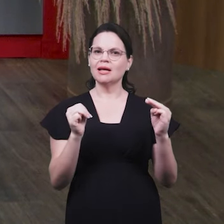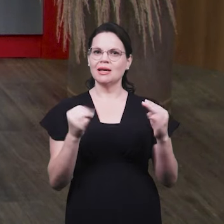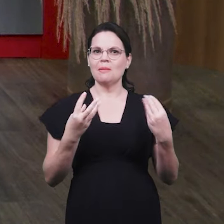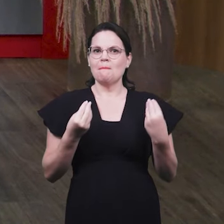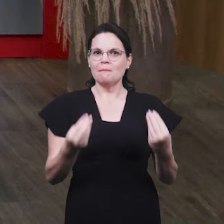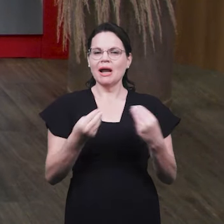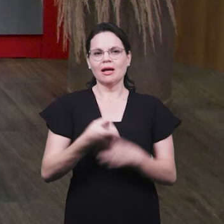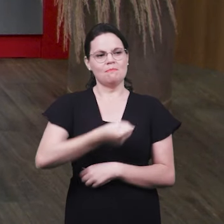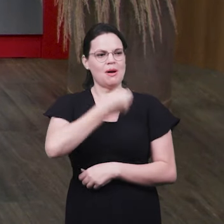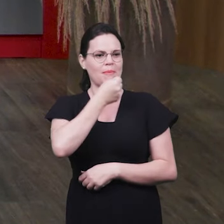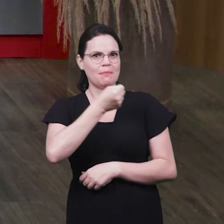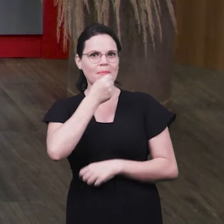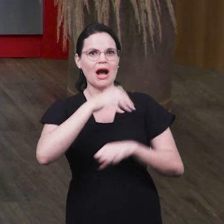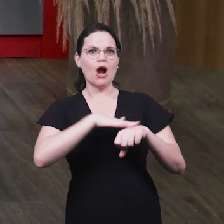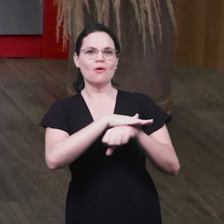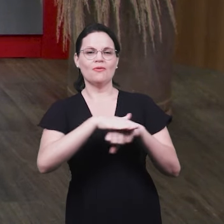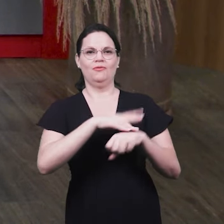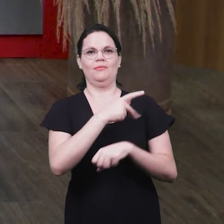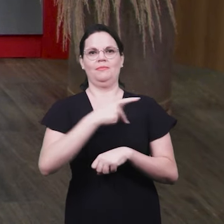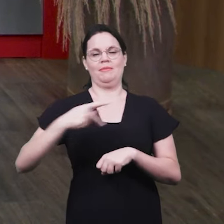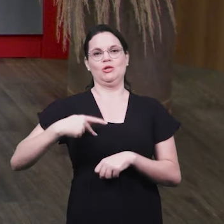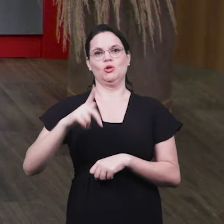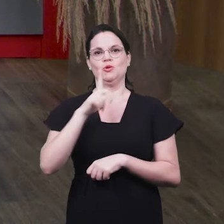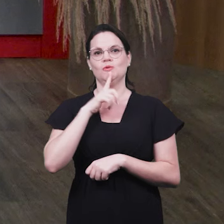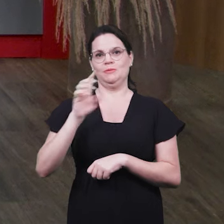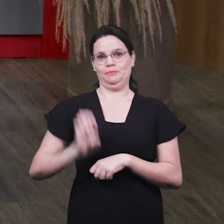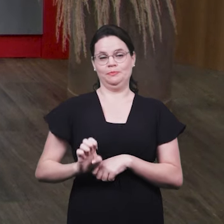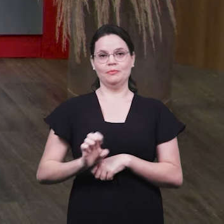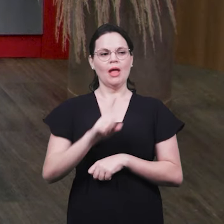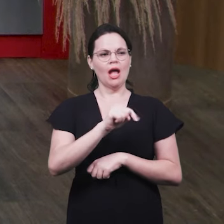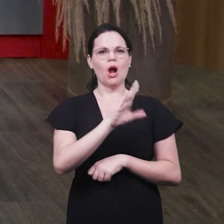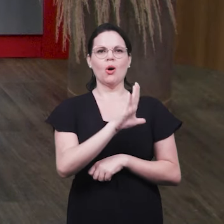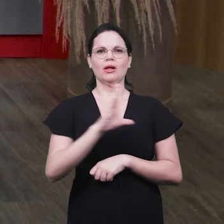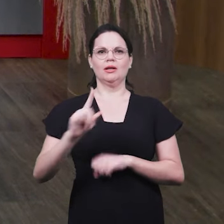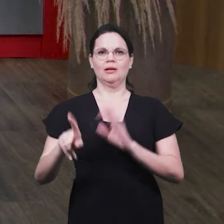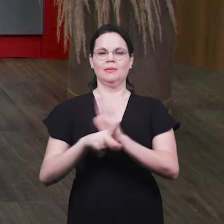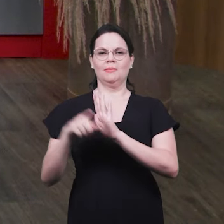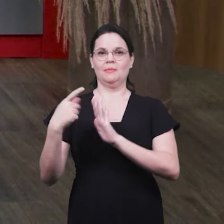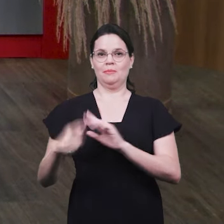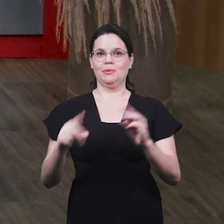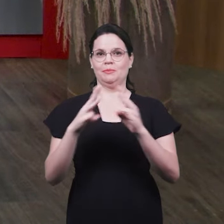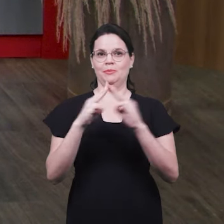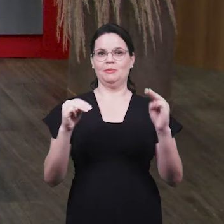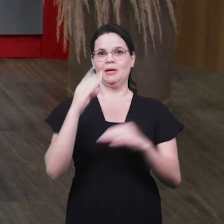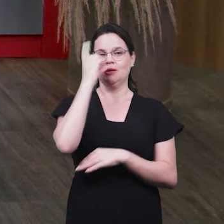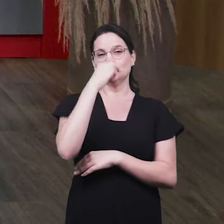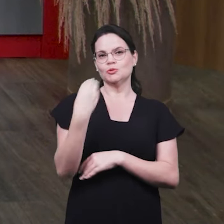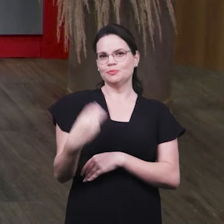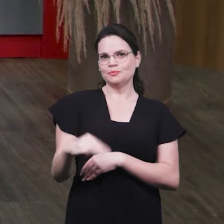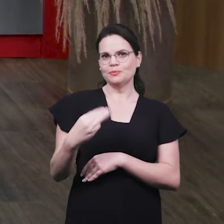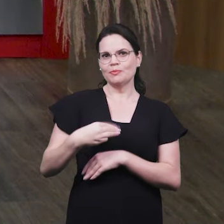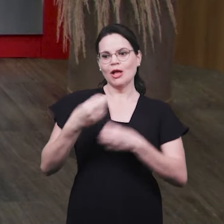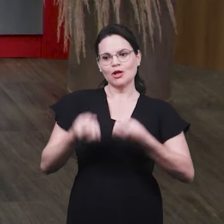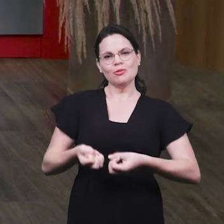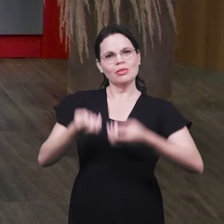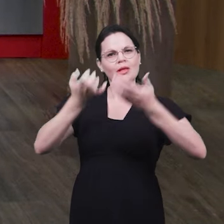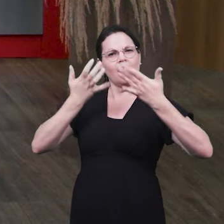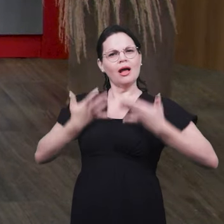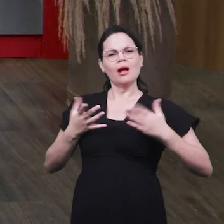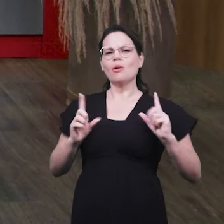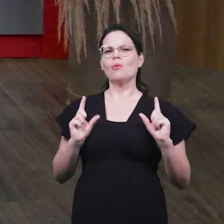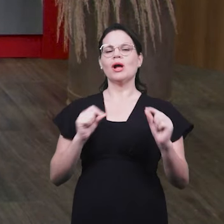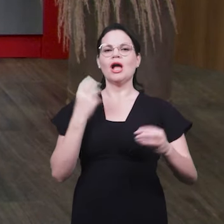seguir. Conversamos com o pastor Luiz Eugênio, coordenador do Manaim de Domingos Martins, que nos contou um pouco